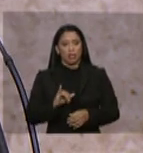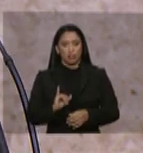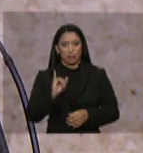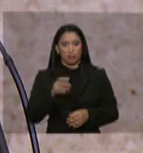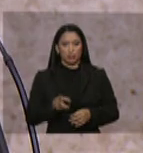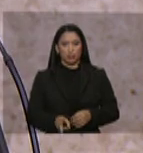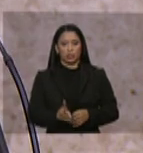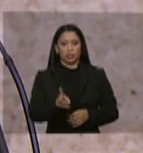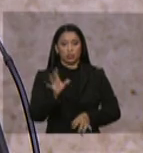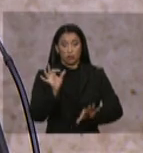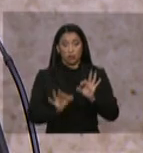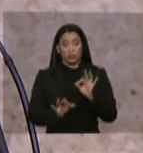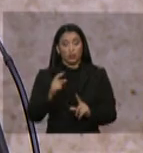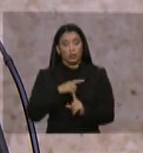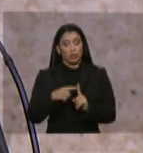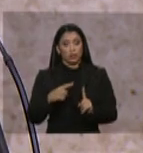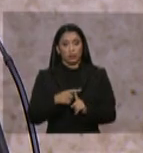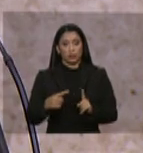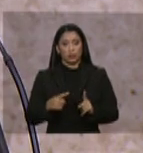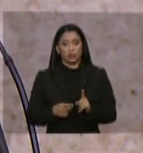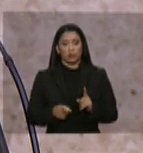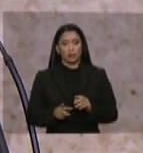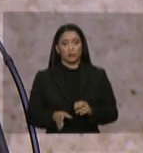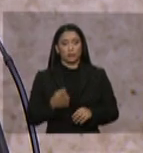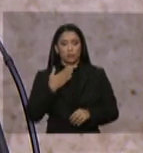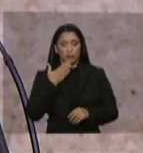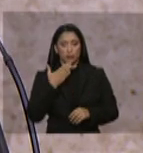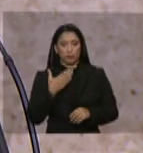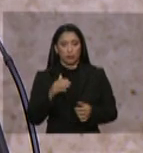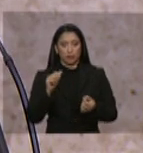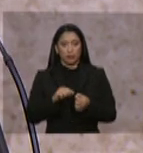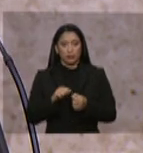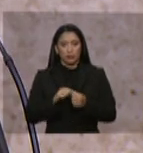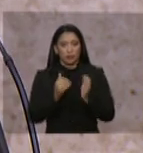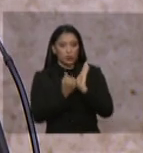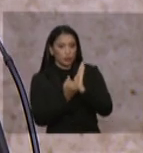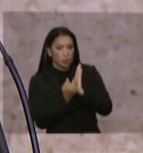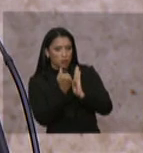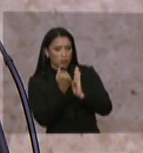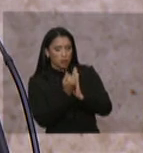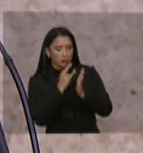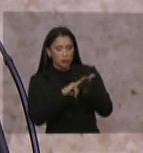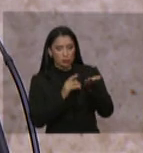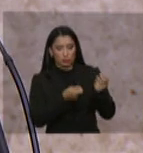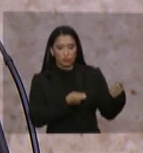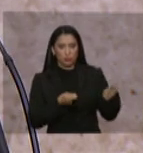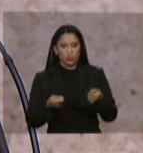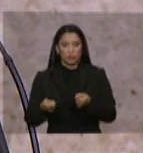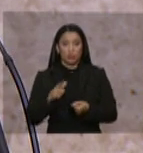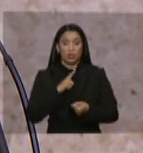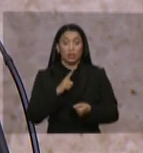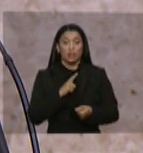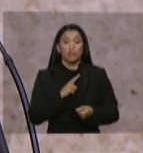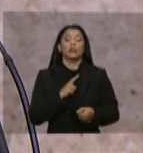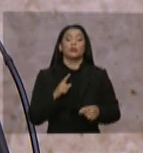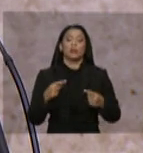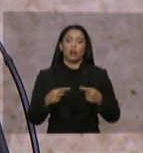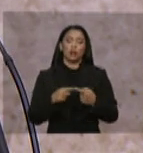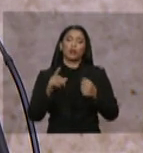e julgava parcialmente procedente o pedido formulado inicial para declarar a